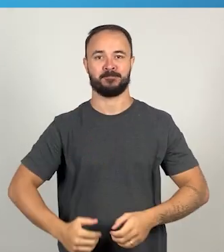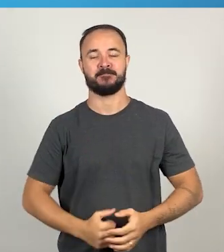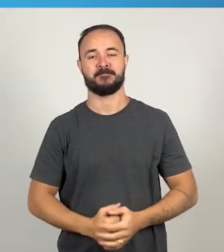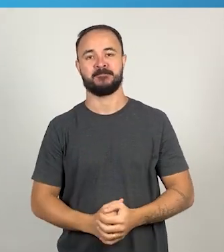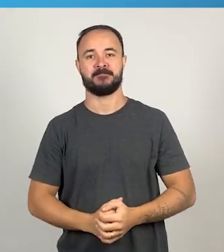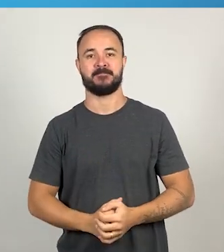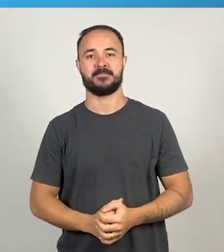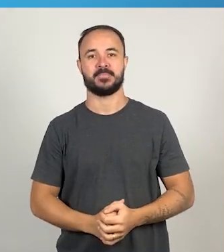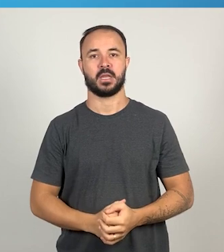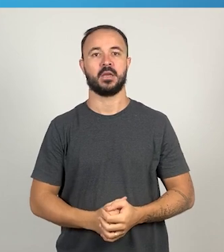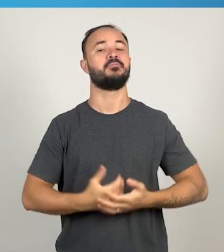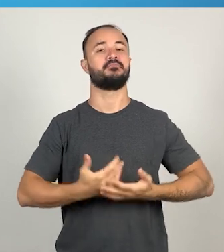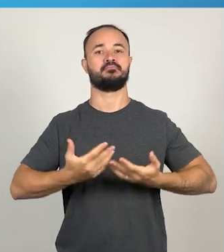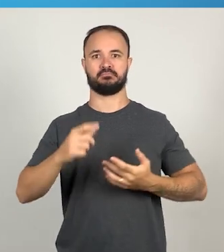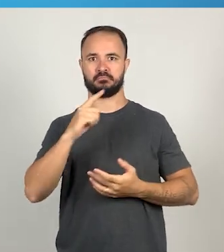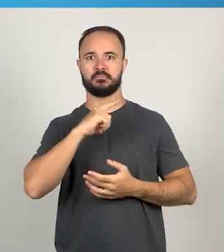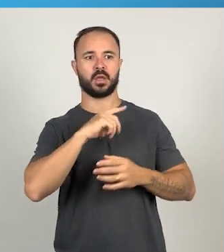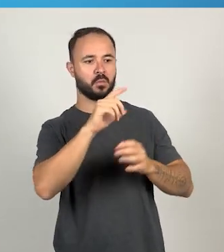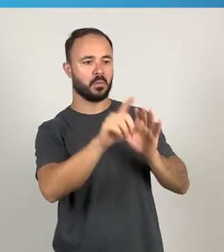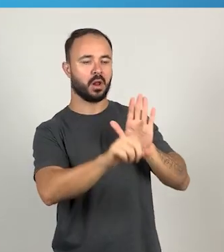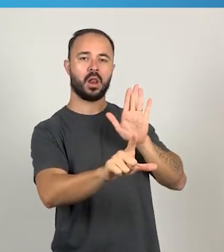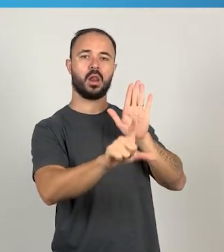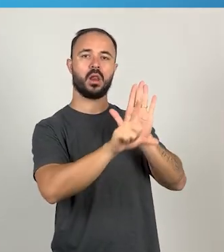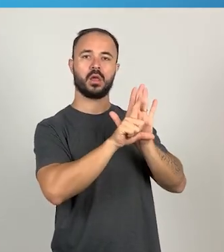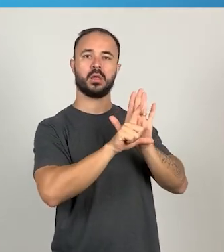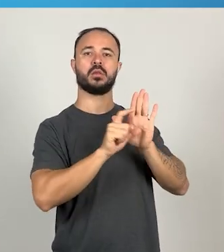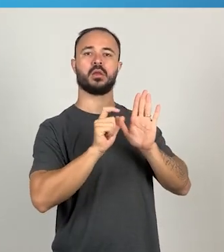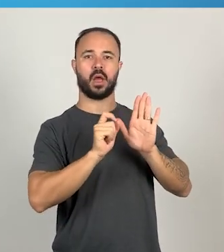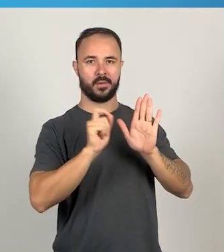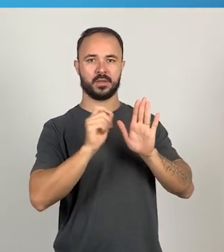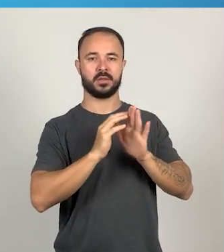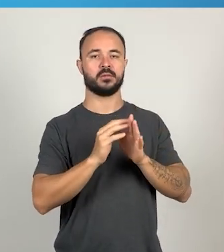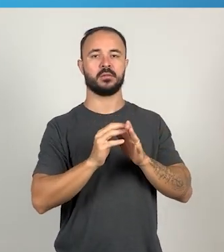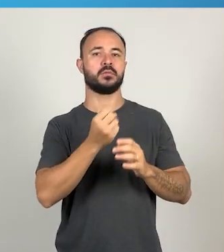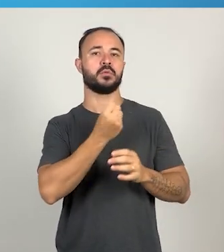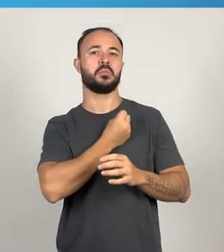Nós temos um decreto de lei, tá? Chamada Lei número